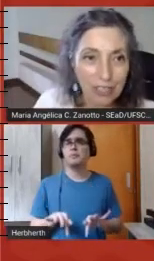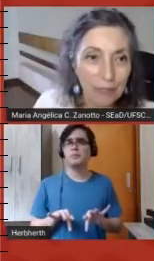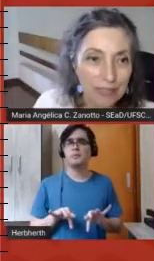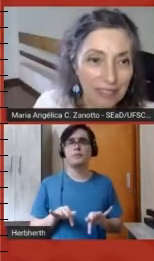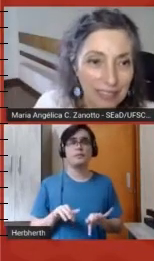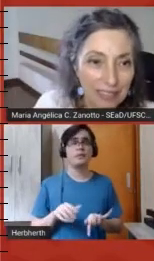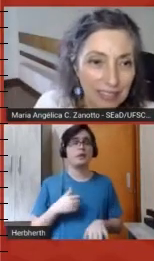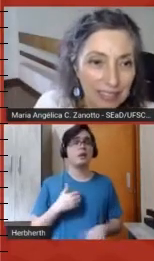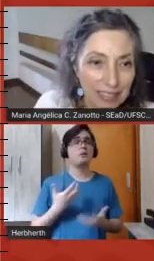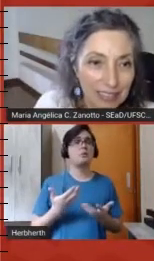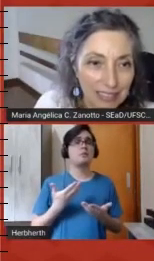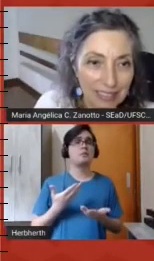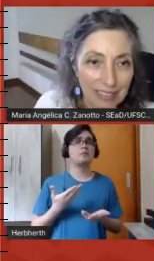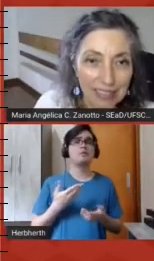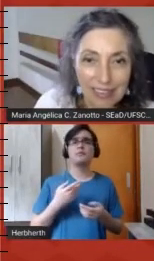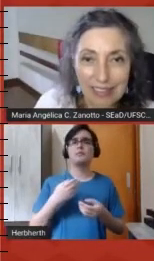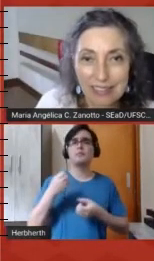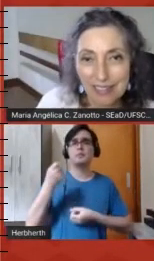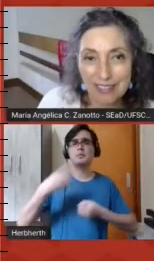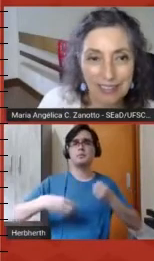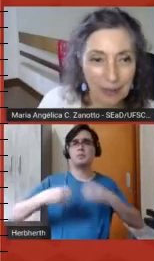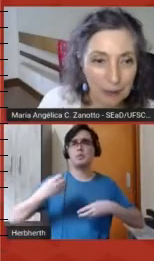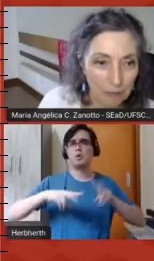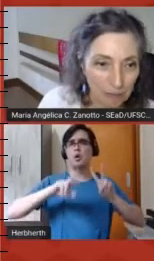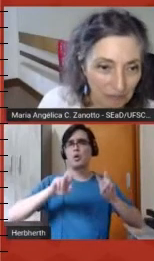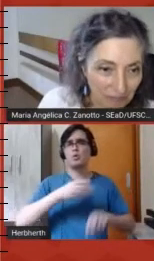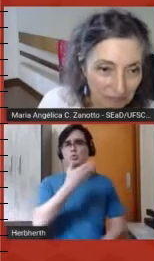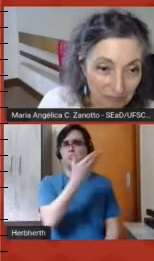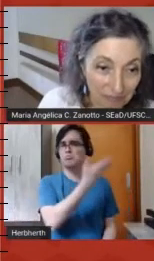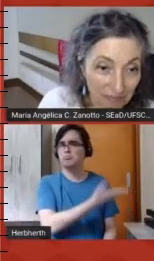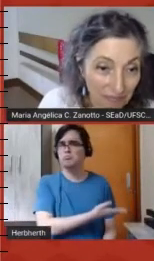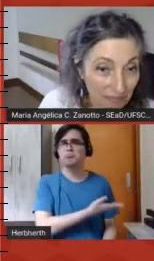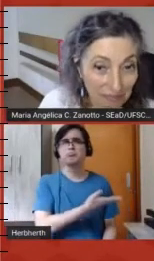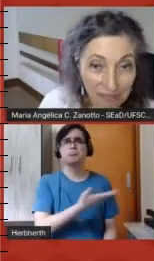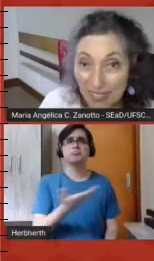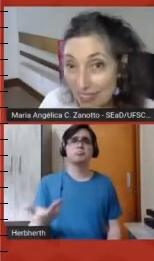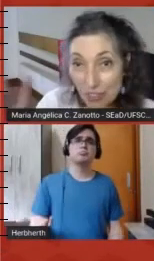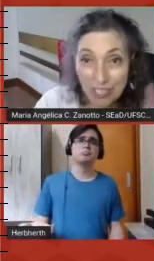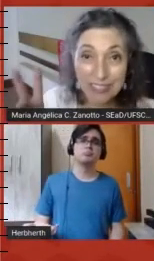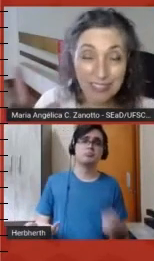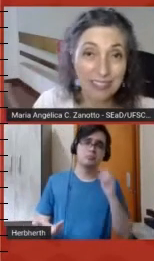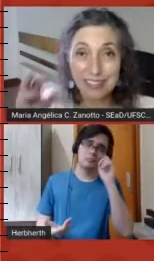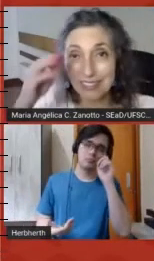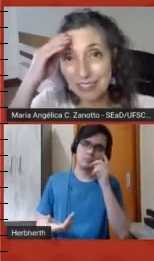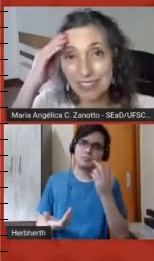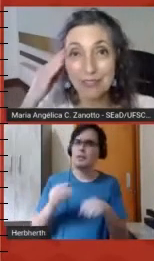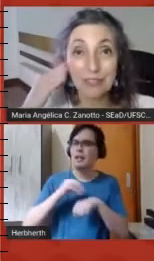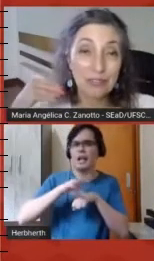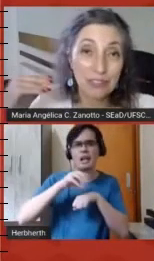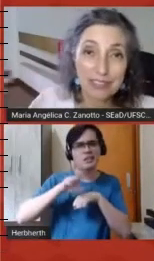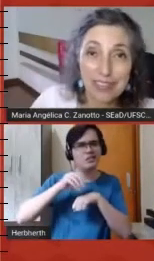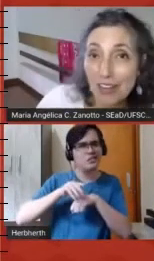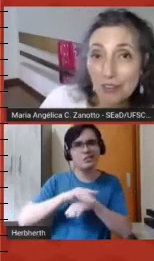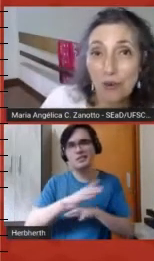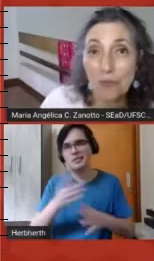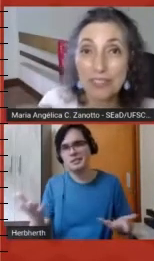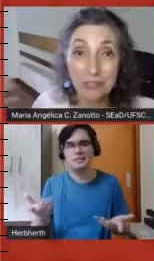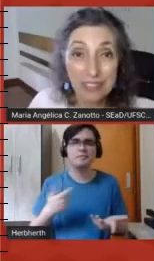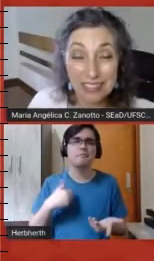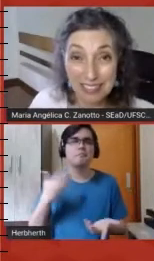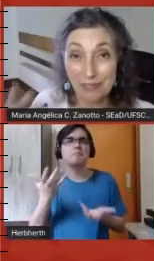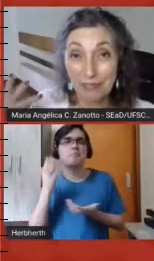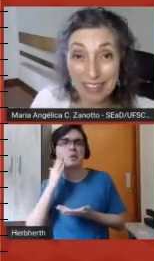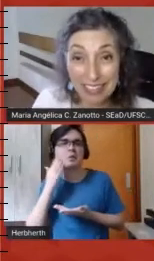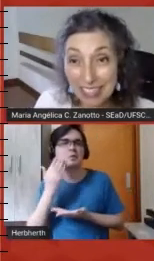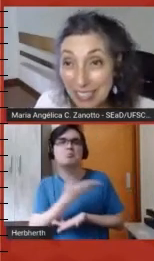esses tips aqui, né, dessa, dessas dicas aqui. Eu queria ver o que vocês acham, como